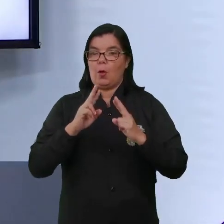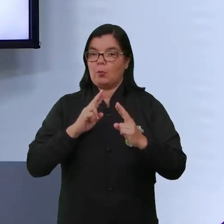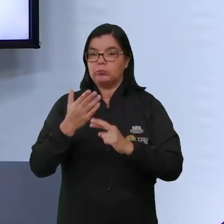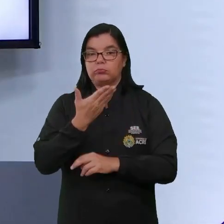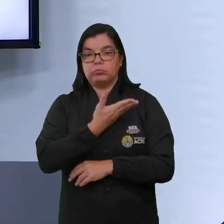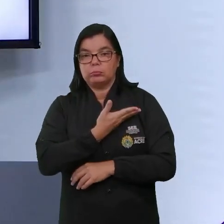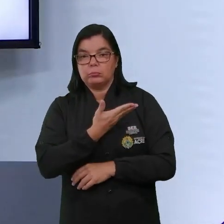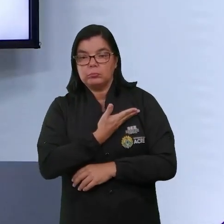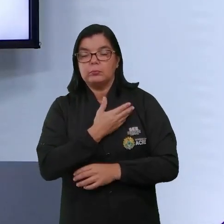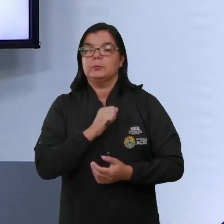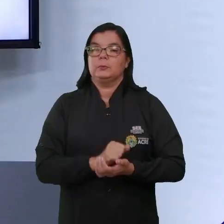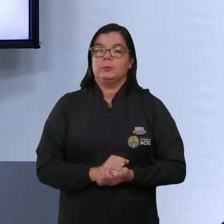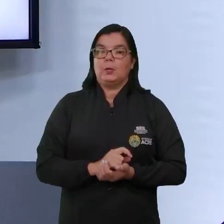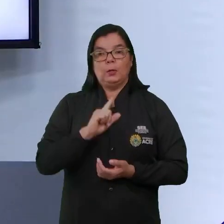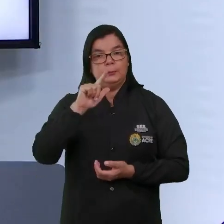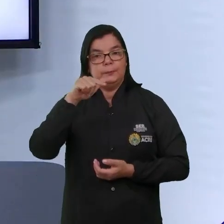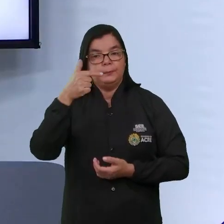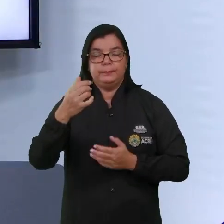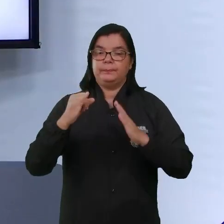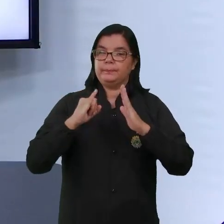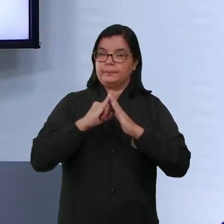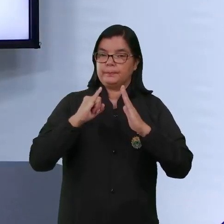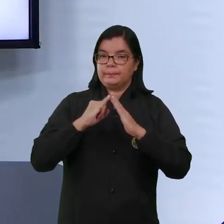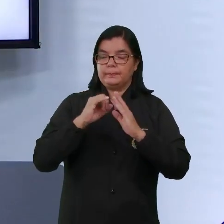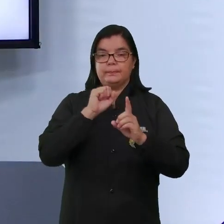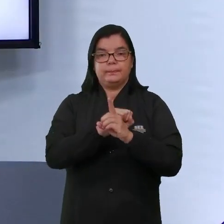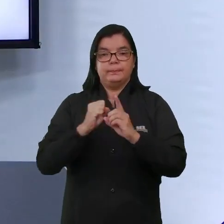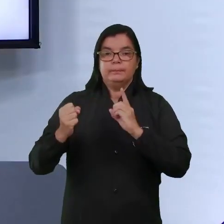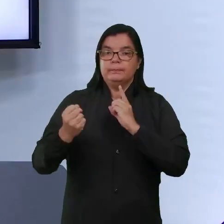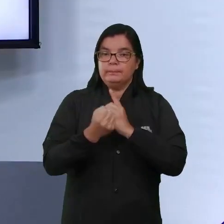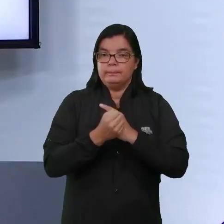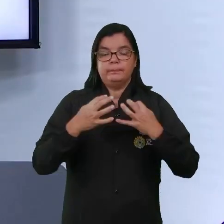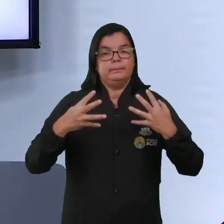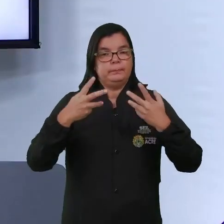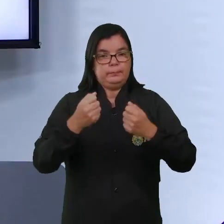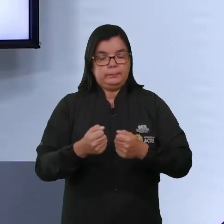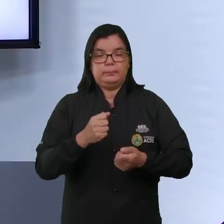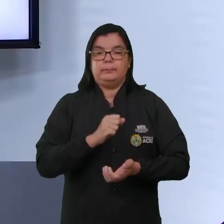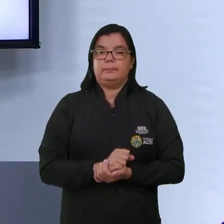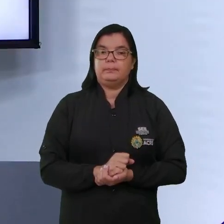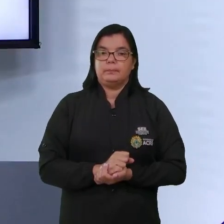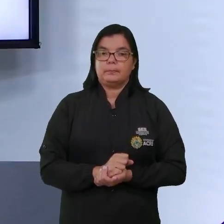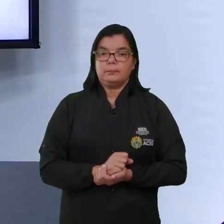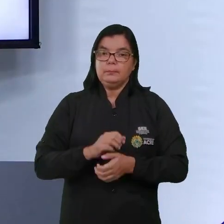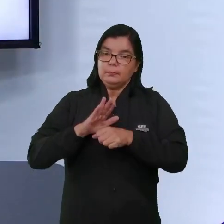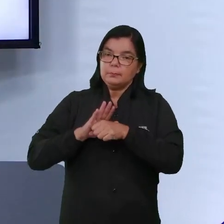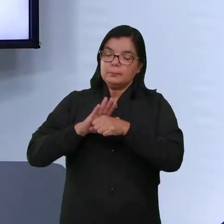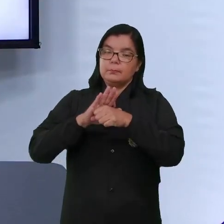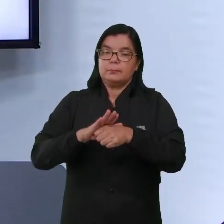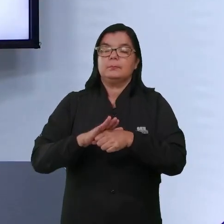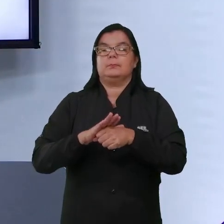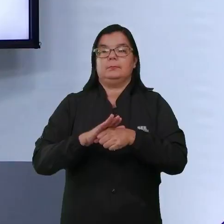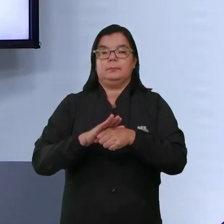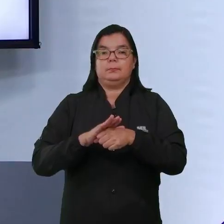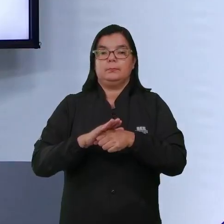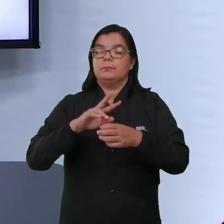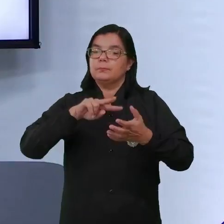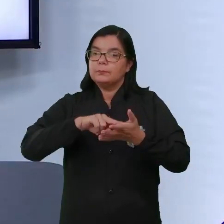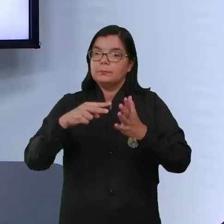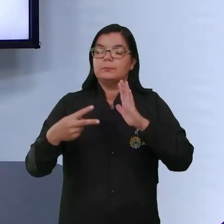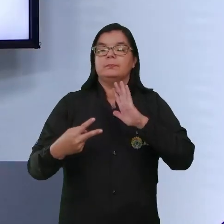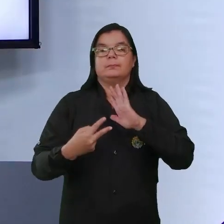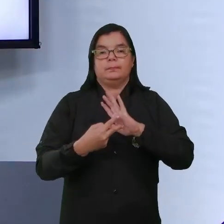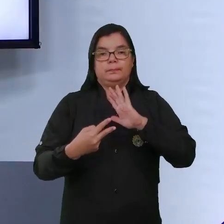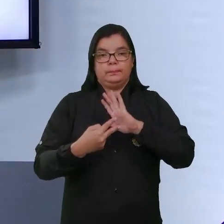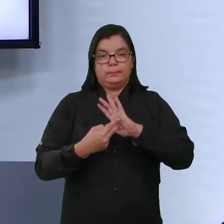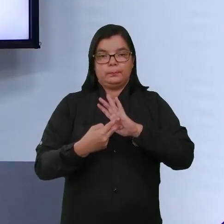amizade, as demais instituições sociais, tudo isso irá contribuindo de forma